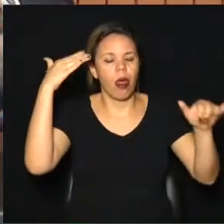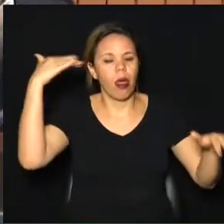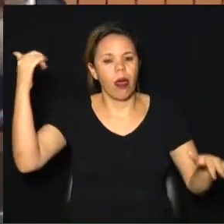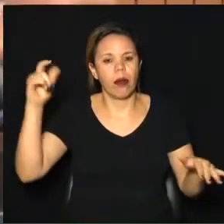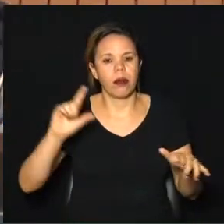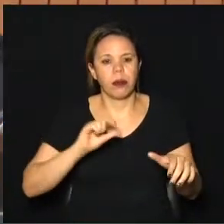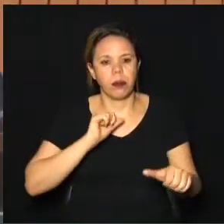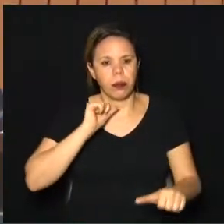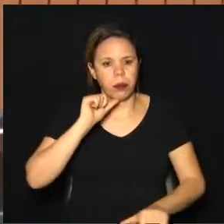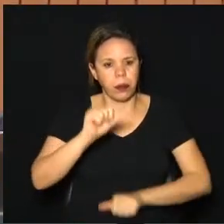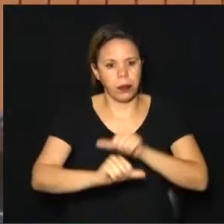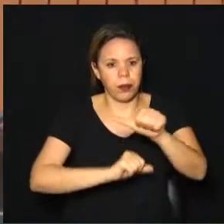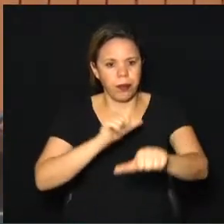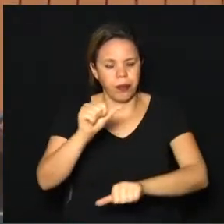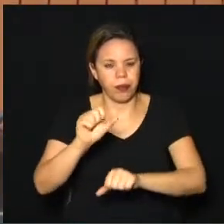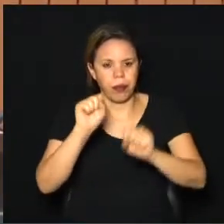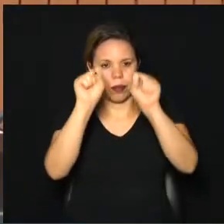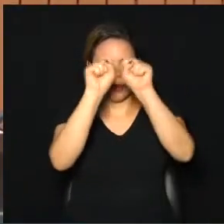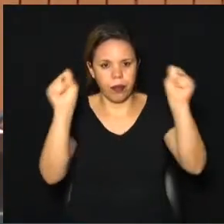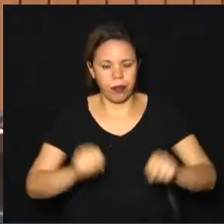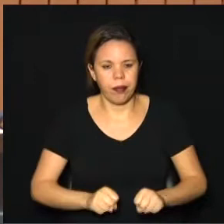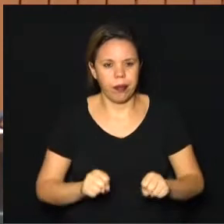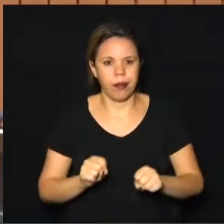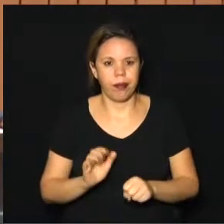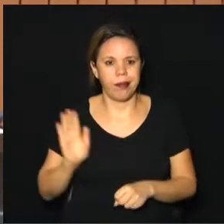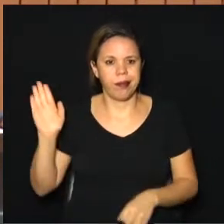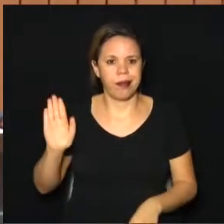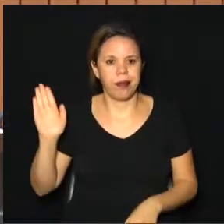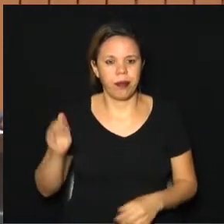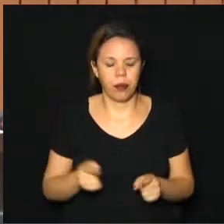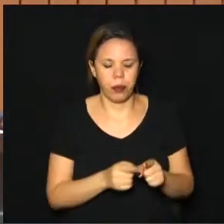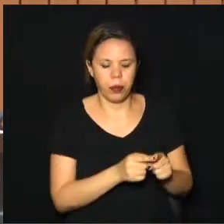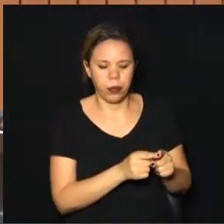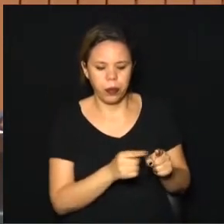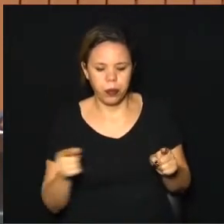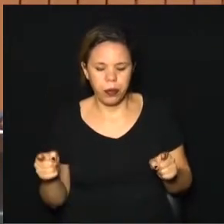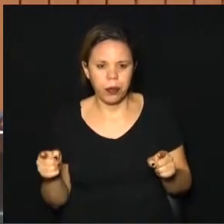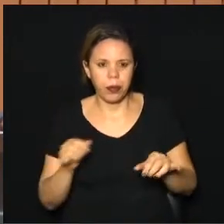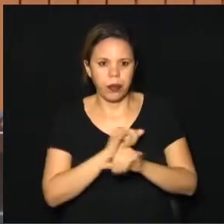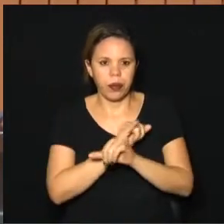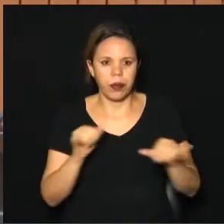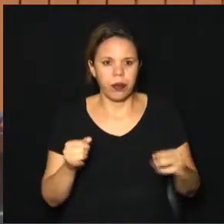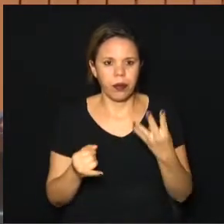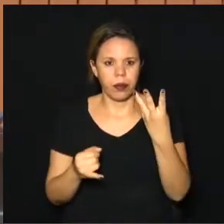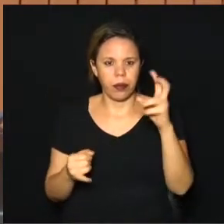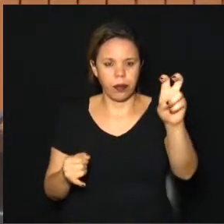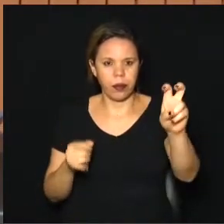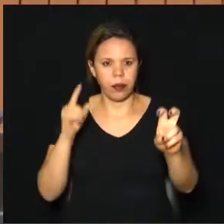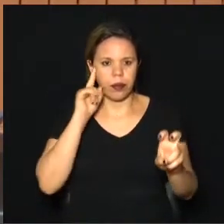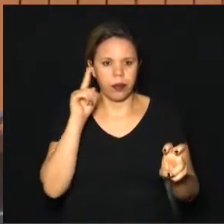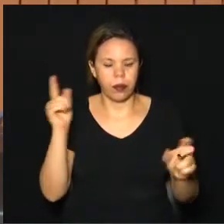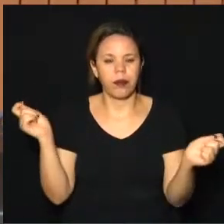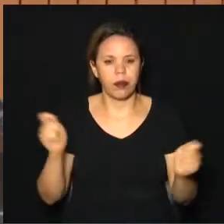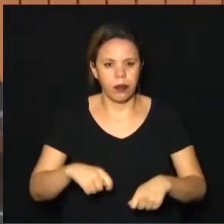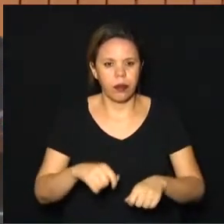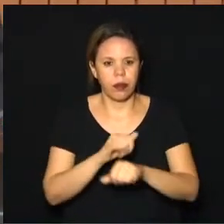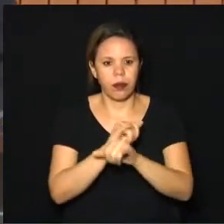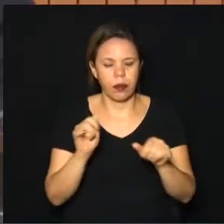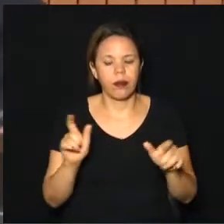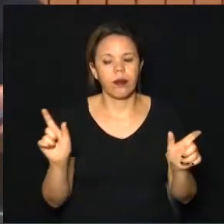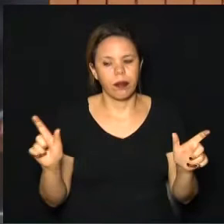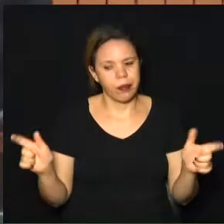essa modificação da sistemática eleitoral, o período de campanha mudou para 45 dias, ele ficou mais